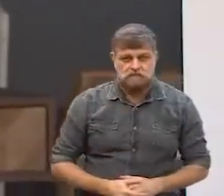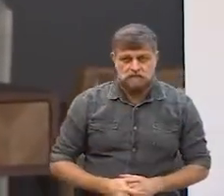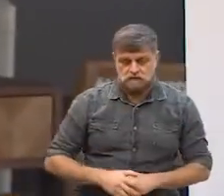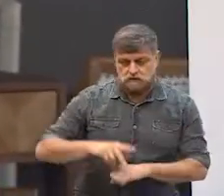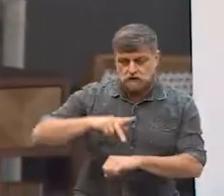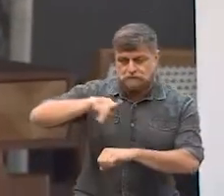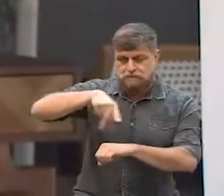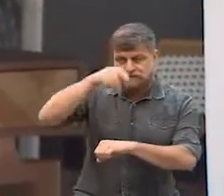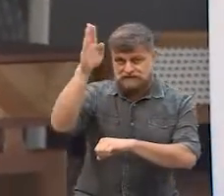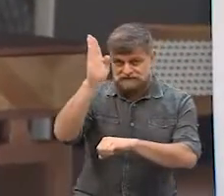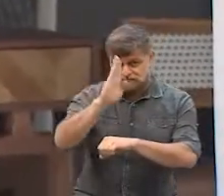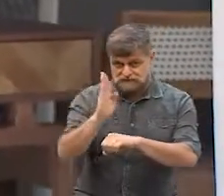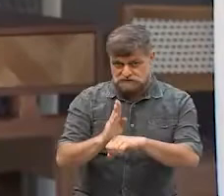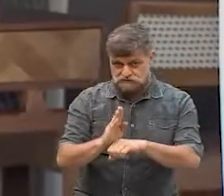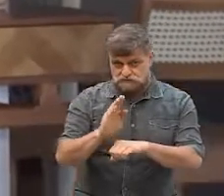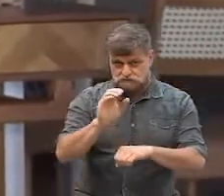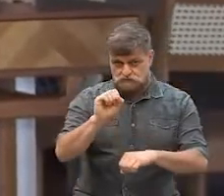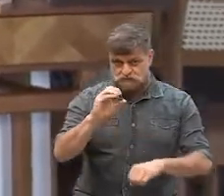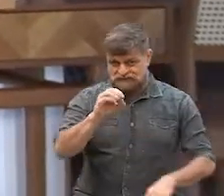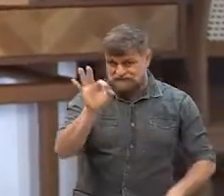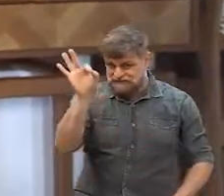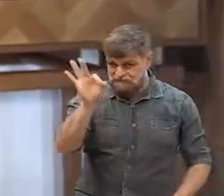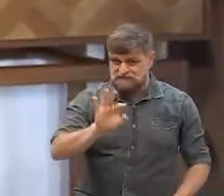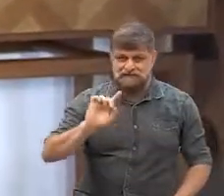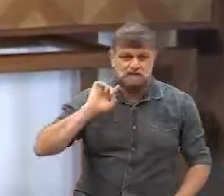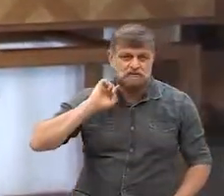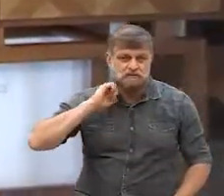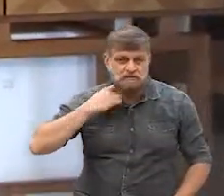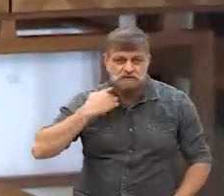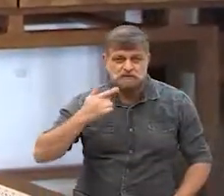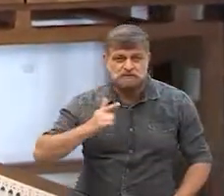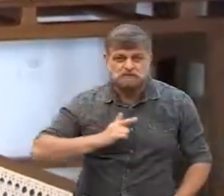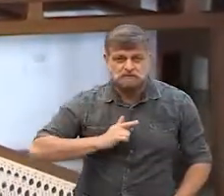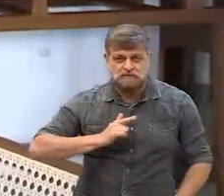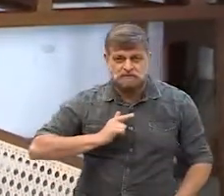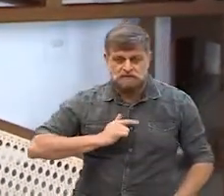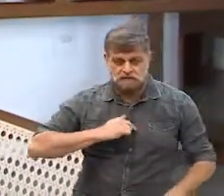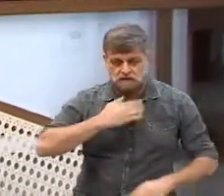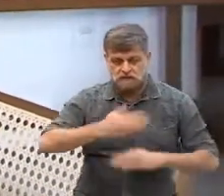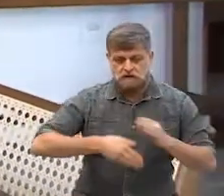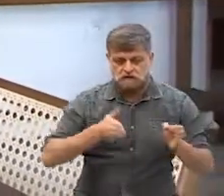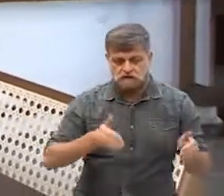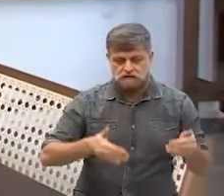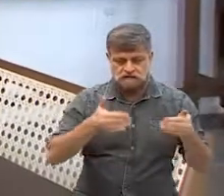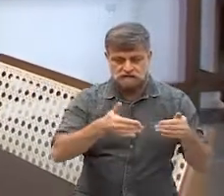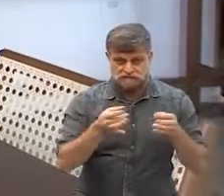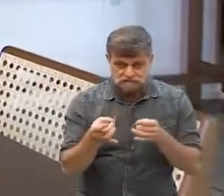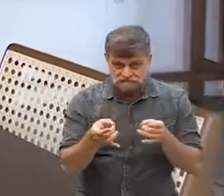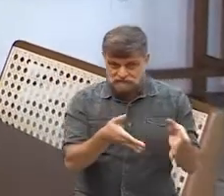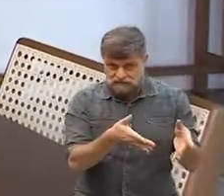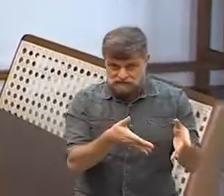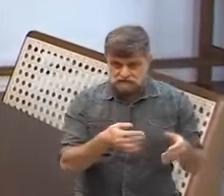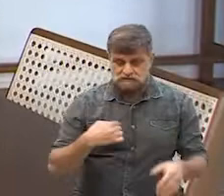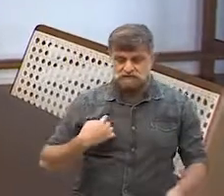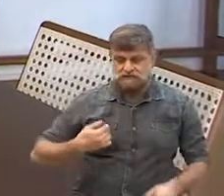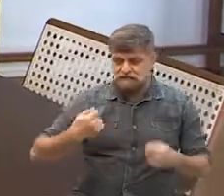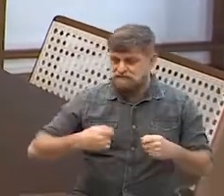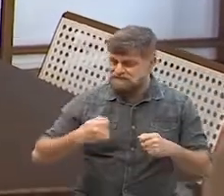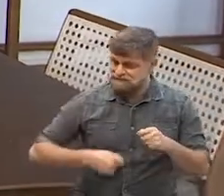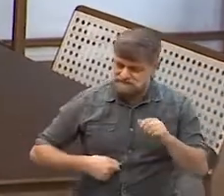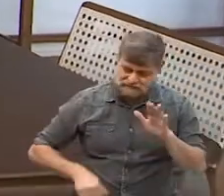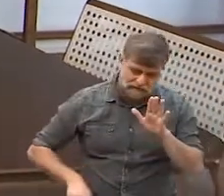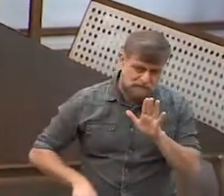país em que 80% do lixo é composto por embalagens, é preciso ir além